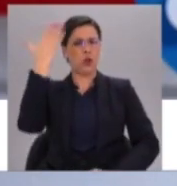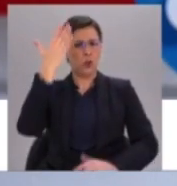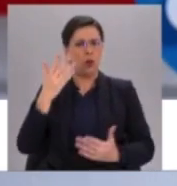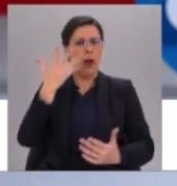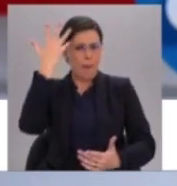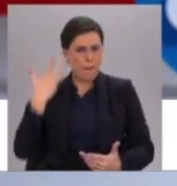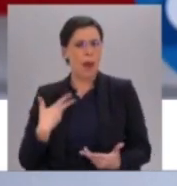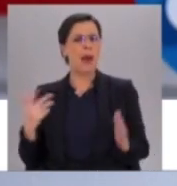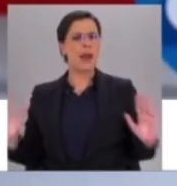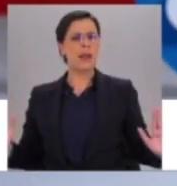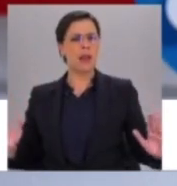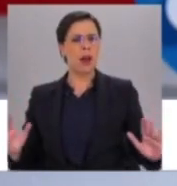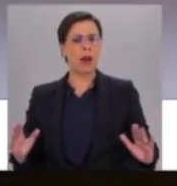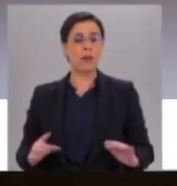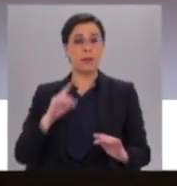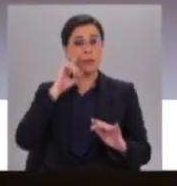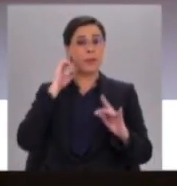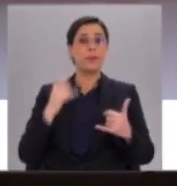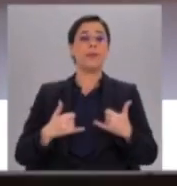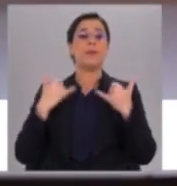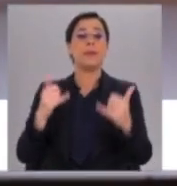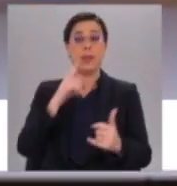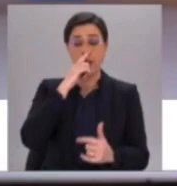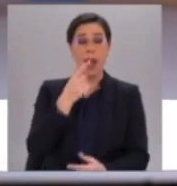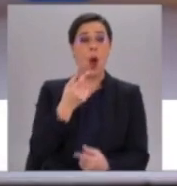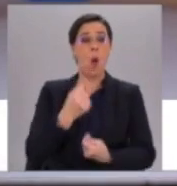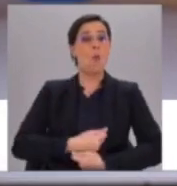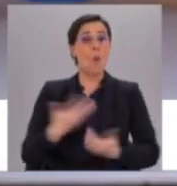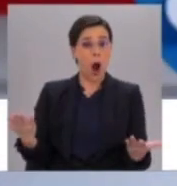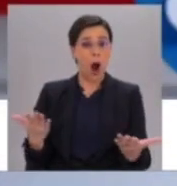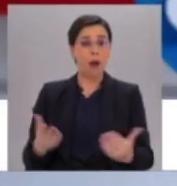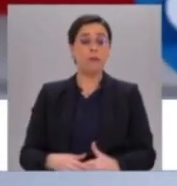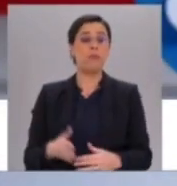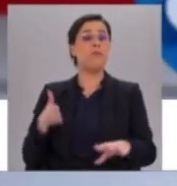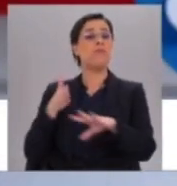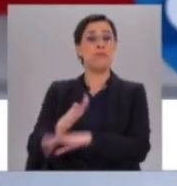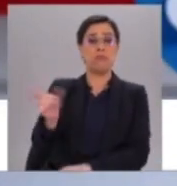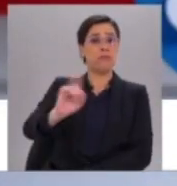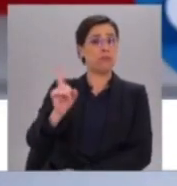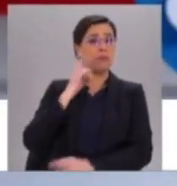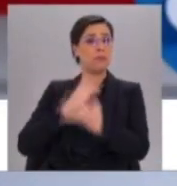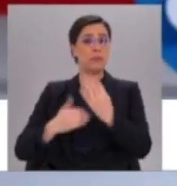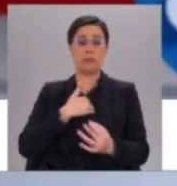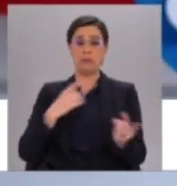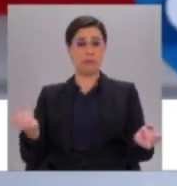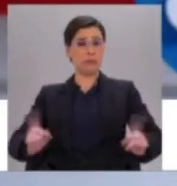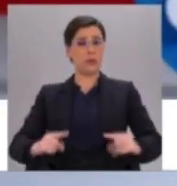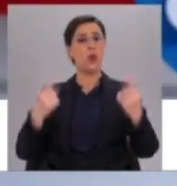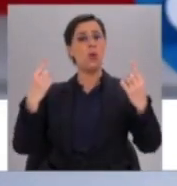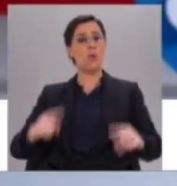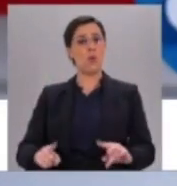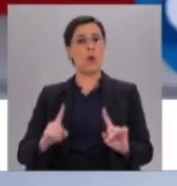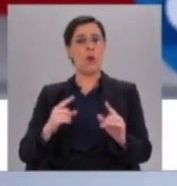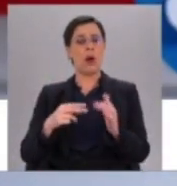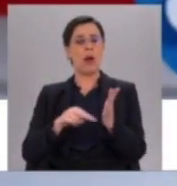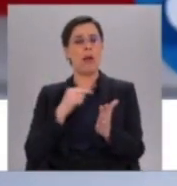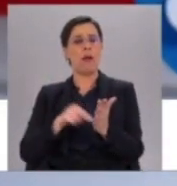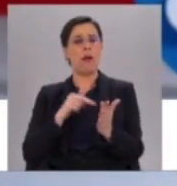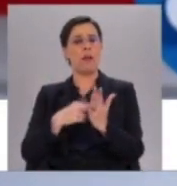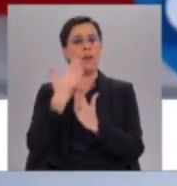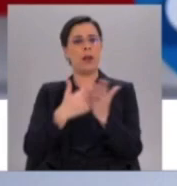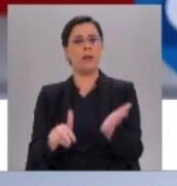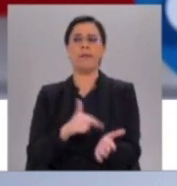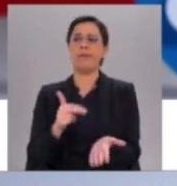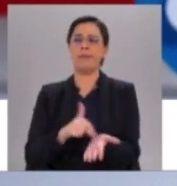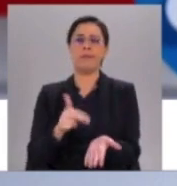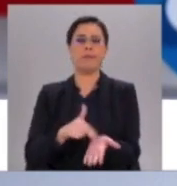Marisa no e depois quem não pode não tem acesso aos segurados saúde tem acesso Universal às listas de espera